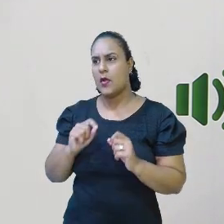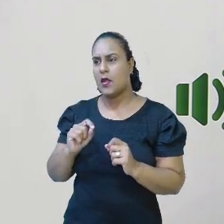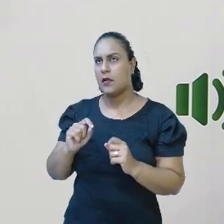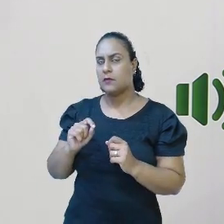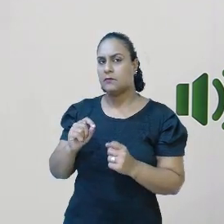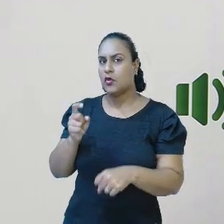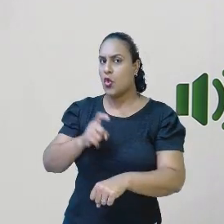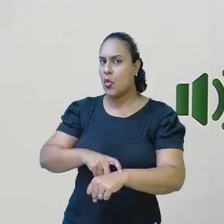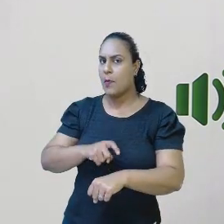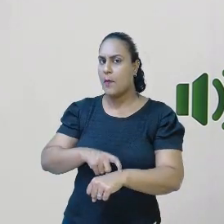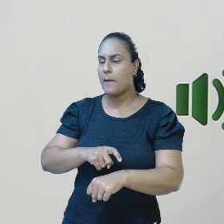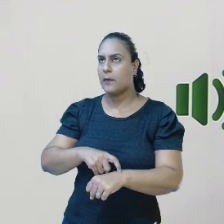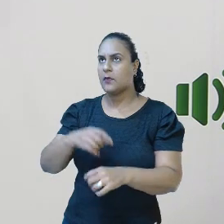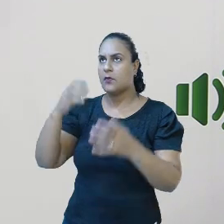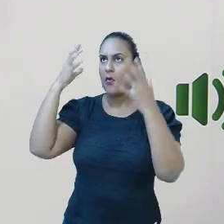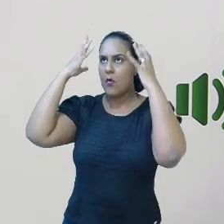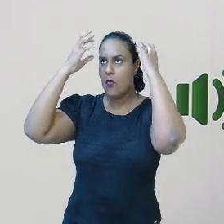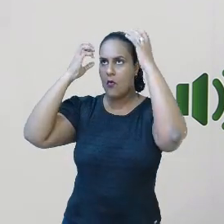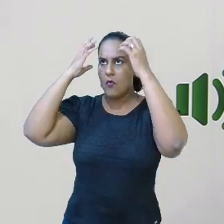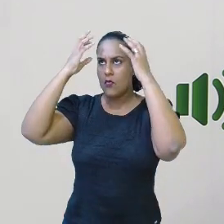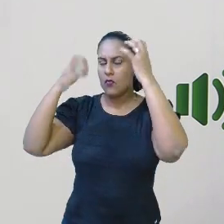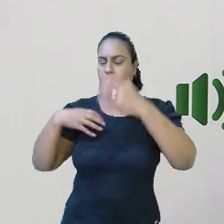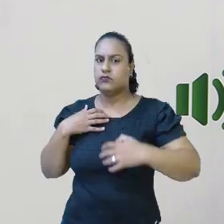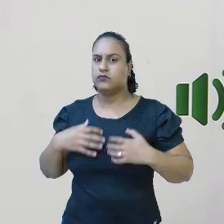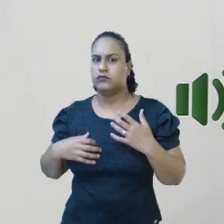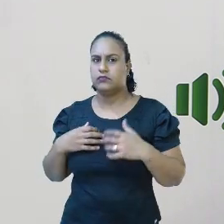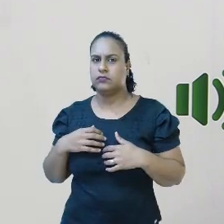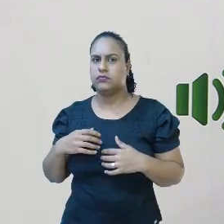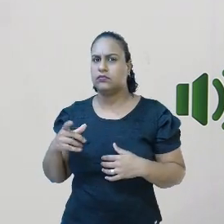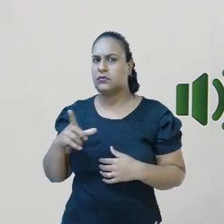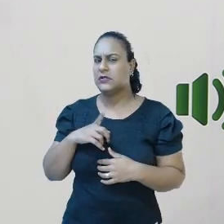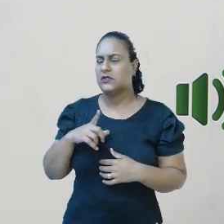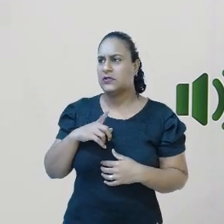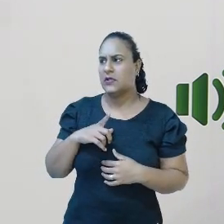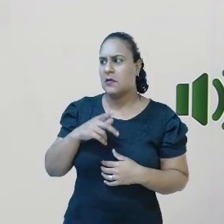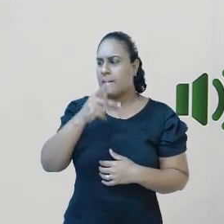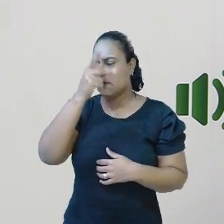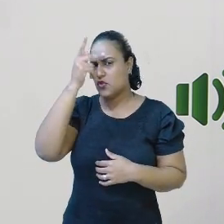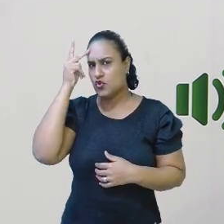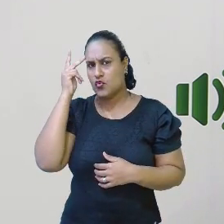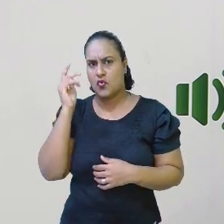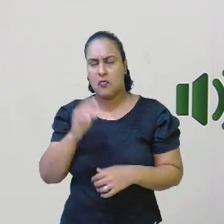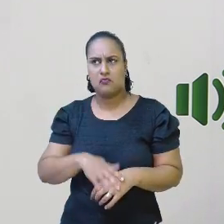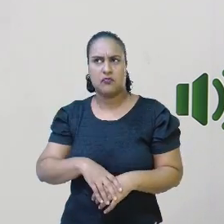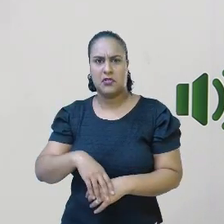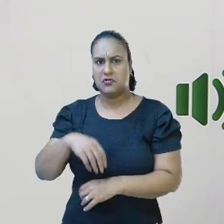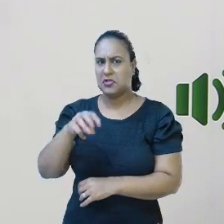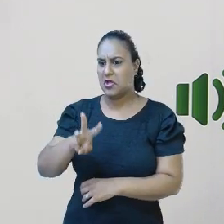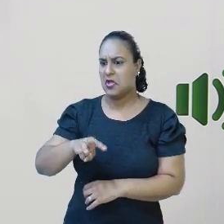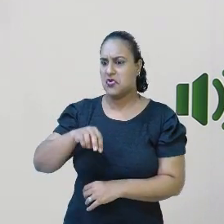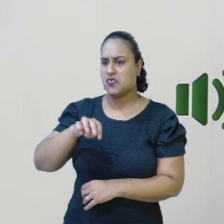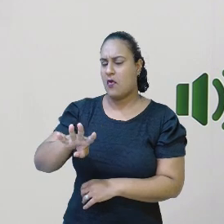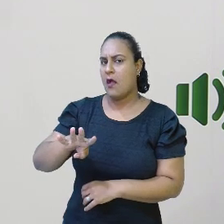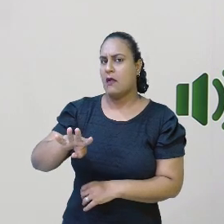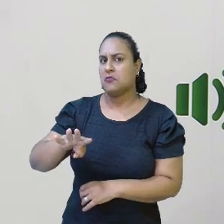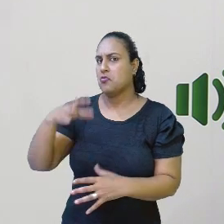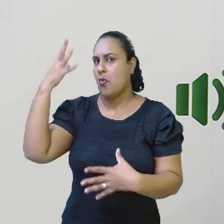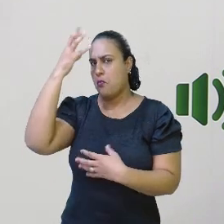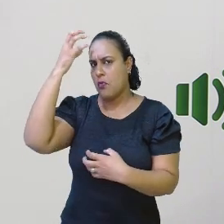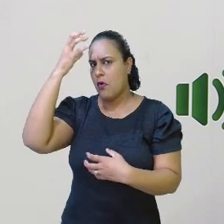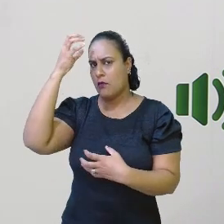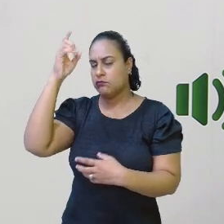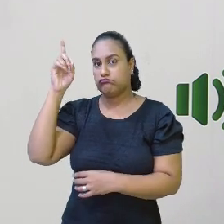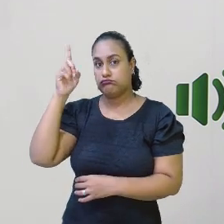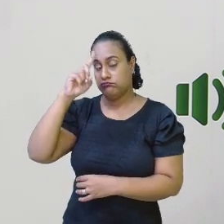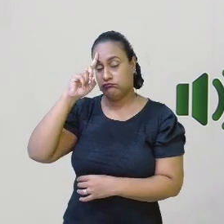banho. Todo mundo toma banho. Tem gente que toma até mais de 2, 3, toma 3 banhos por dia.